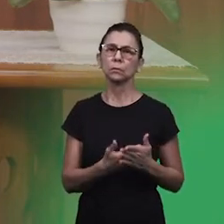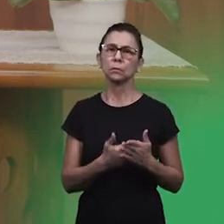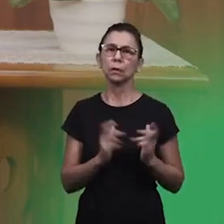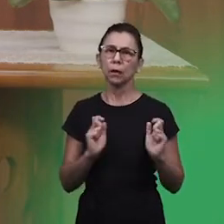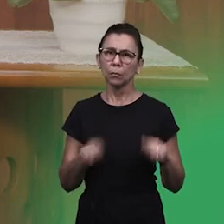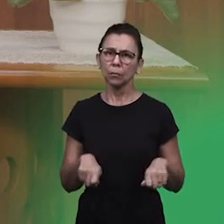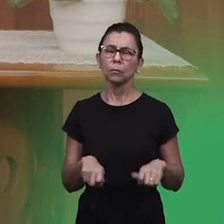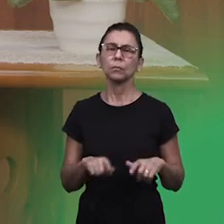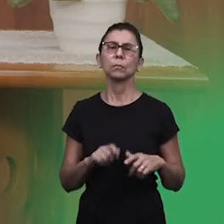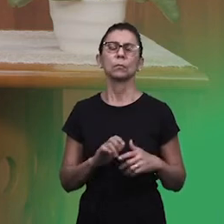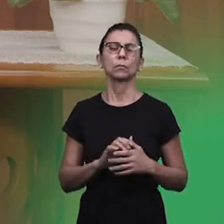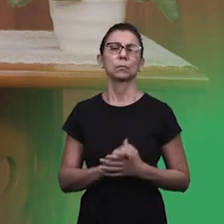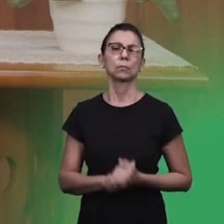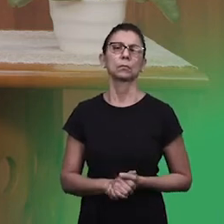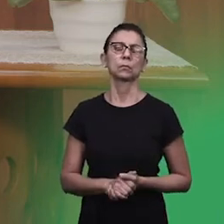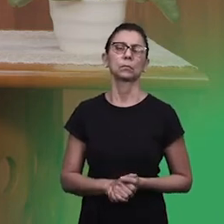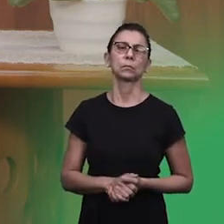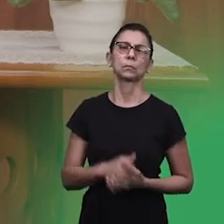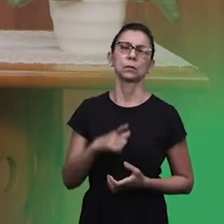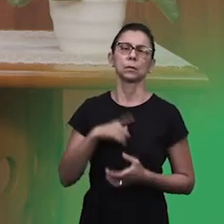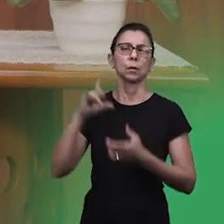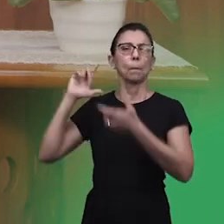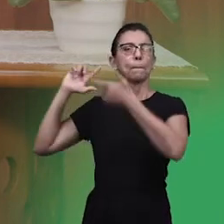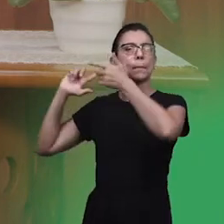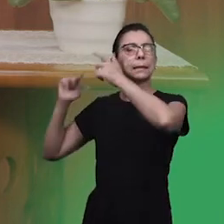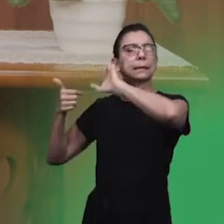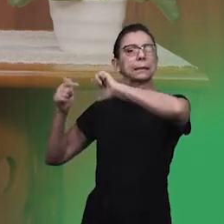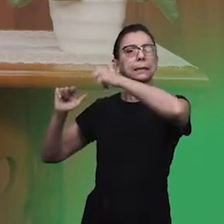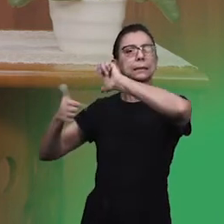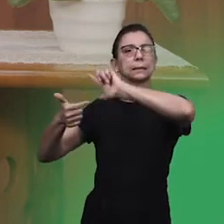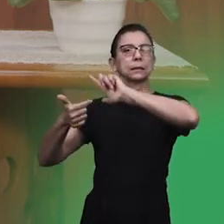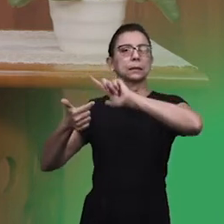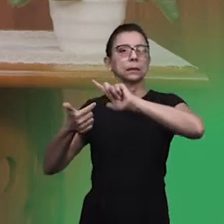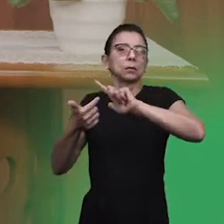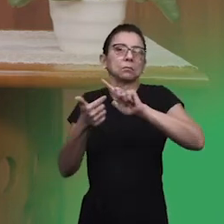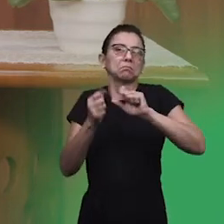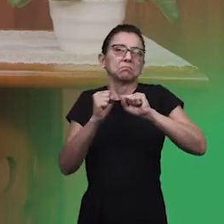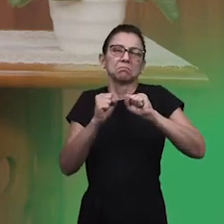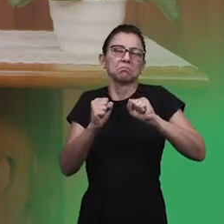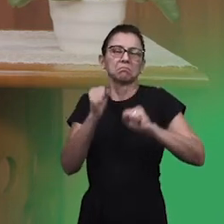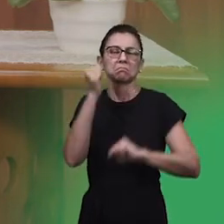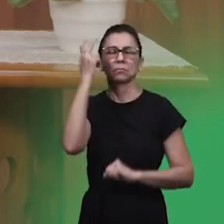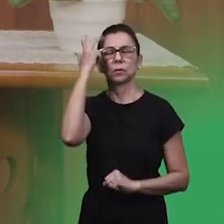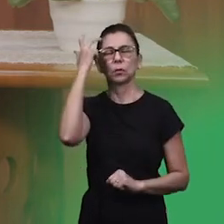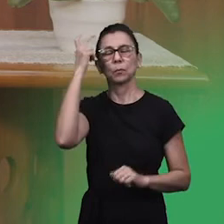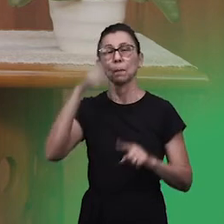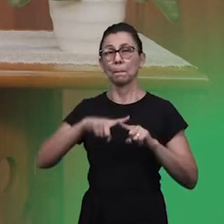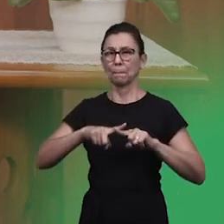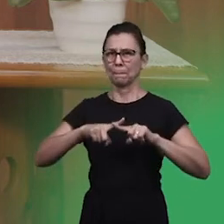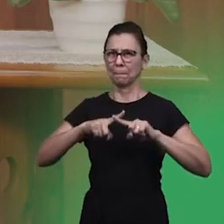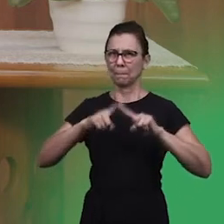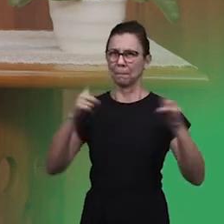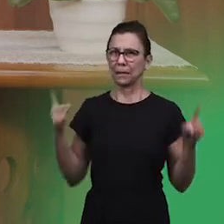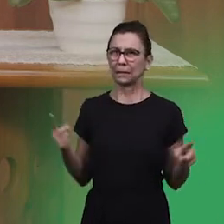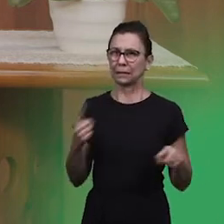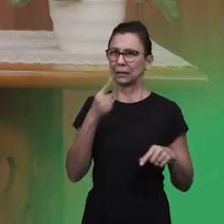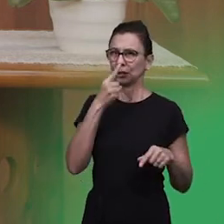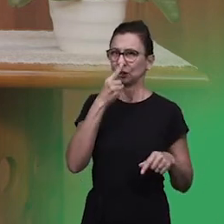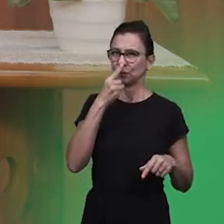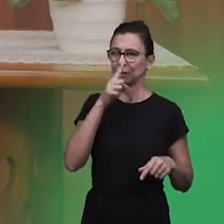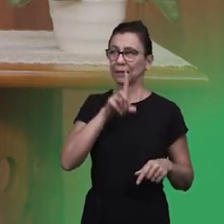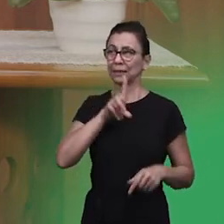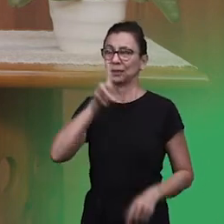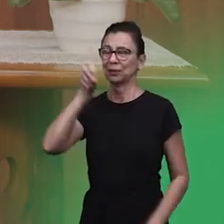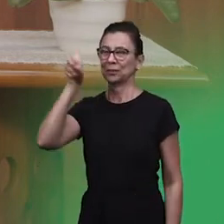pode ter uma tradição religiosa, não tem nada errado com isso. Mas conhecer Deus só